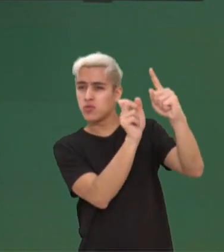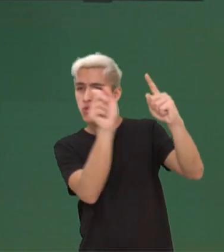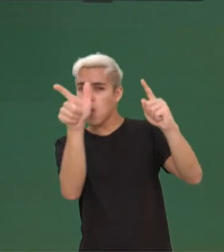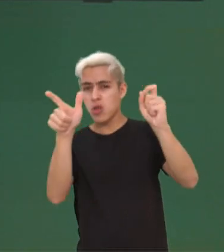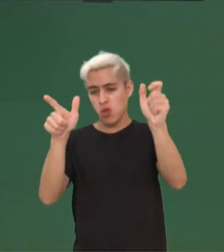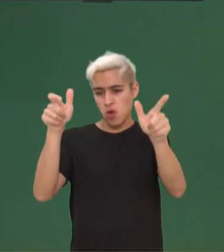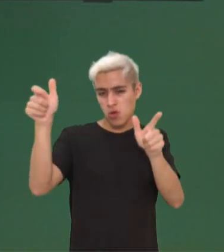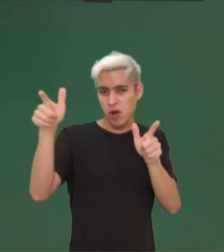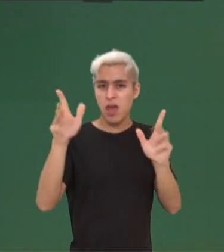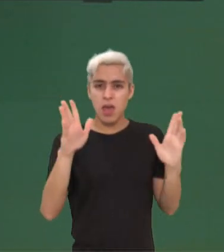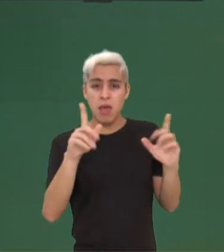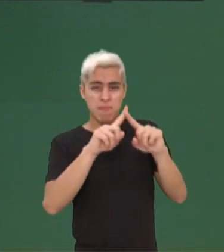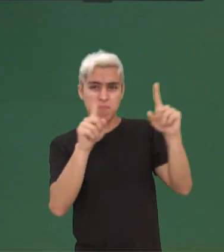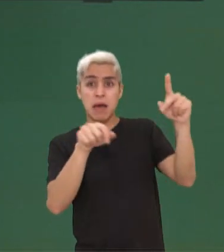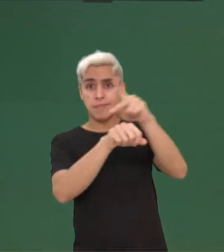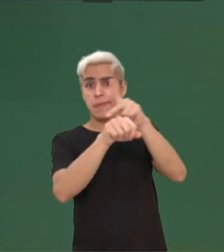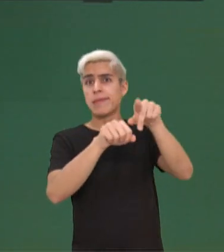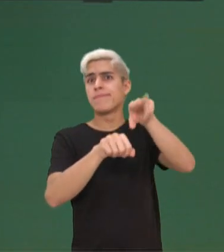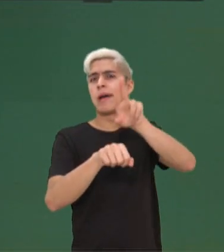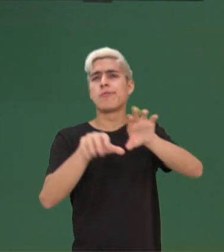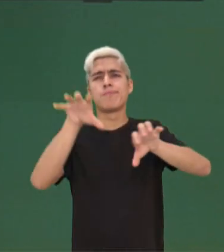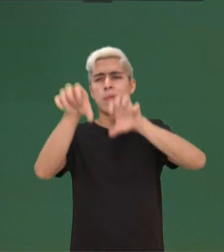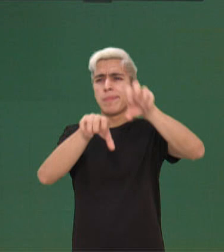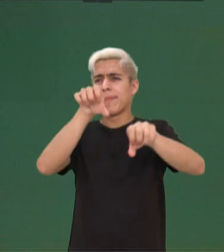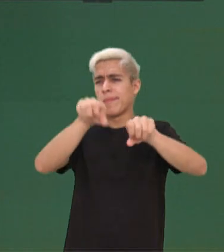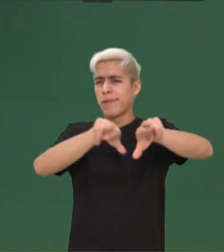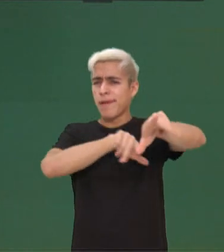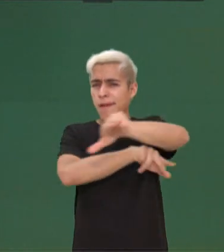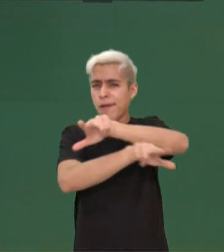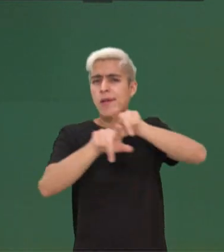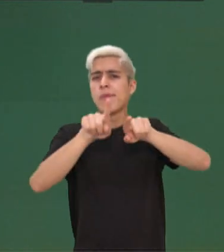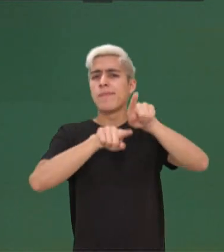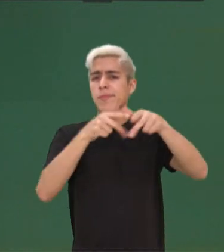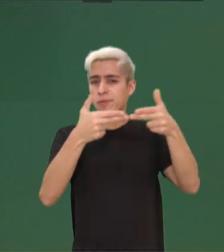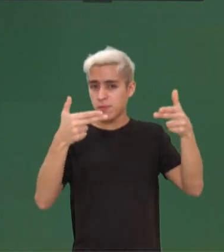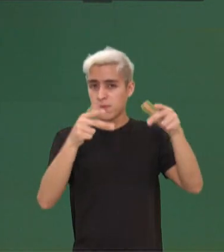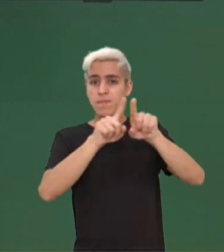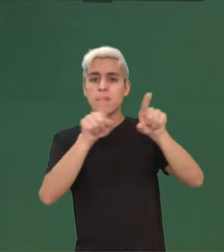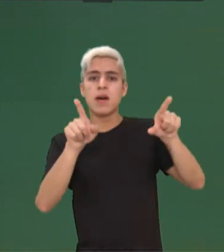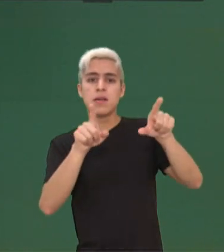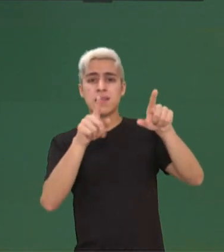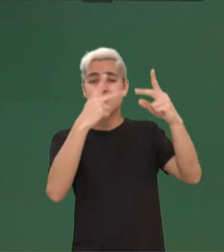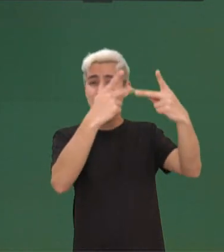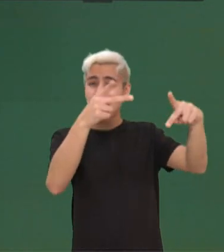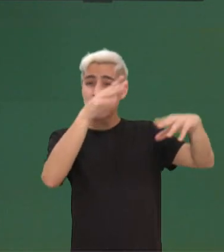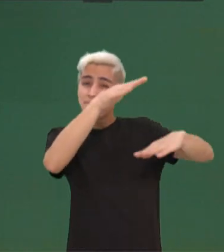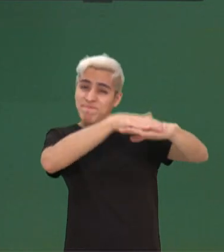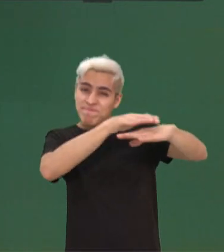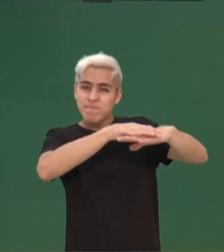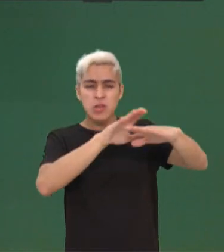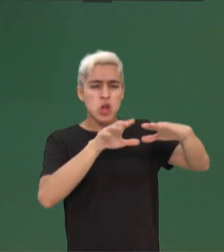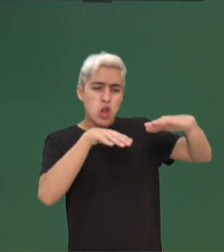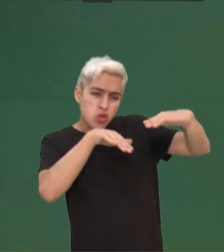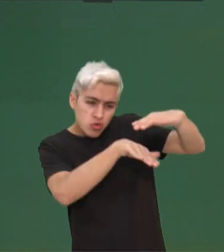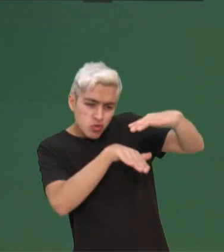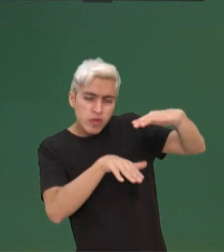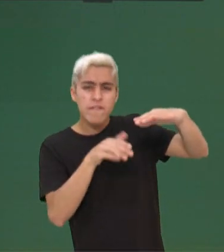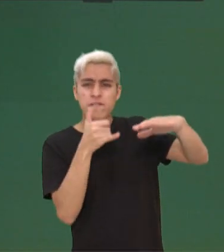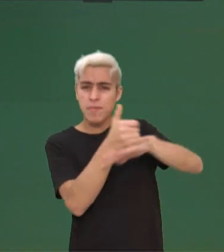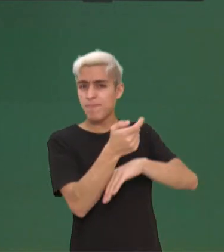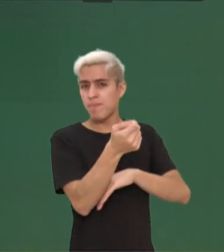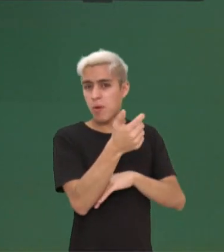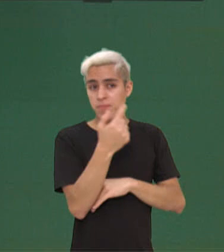de ser um dos países que mais consome diferentes produtos, mas as reservas são pequenas.